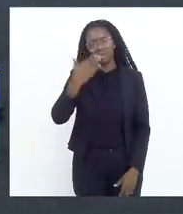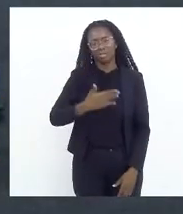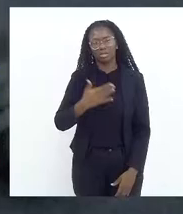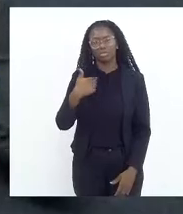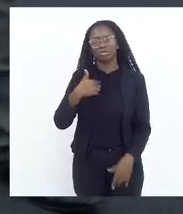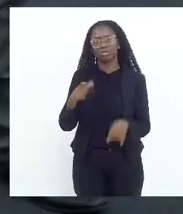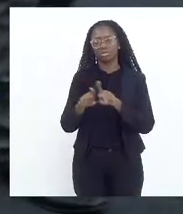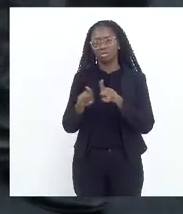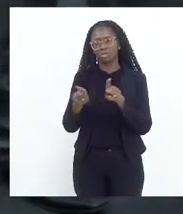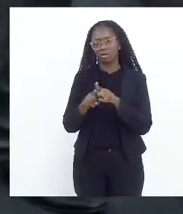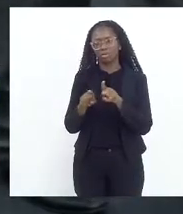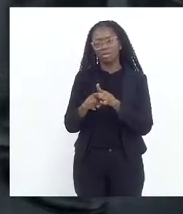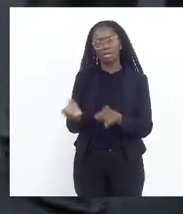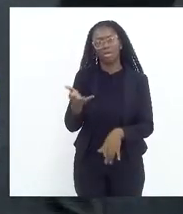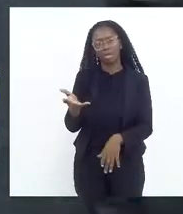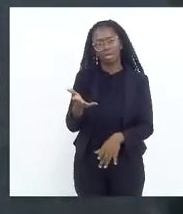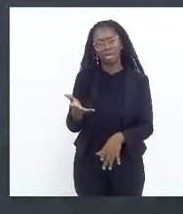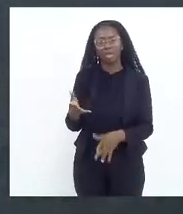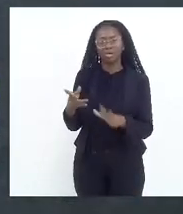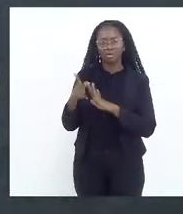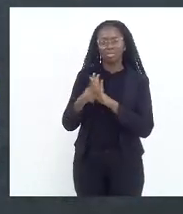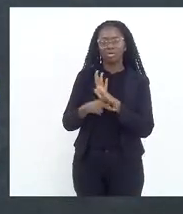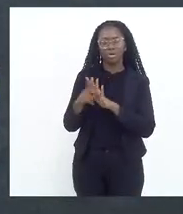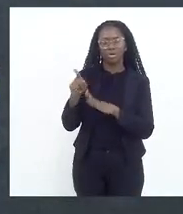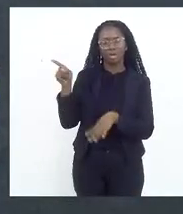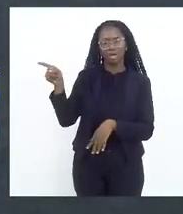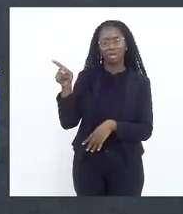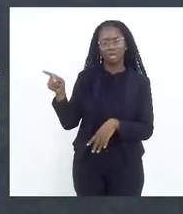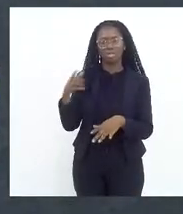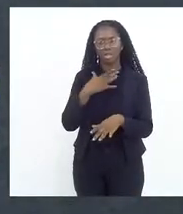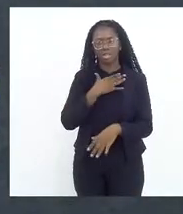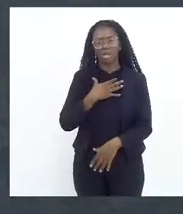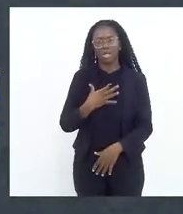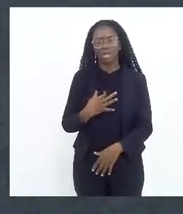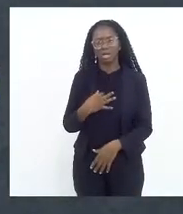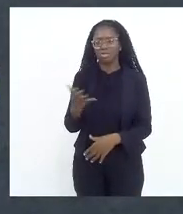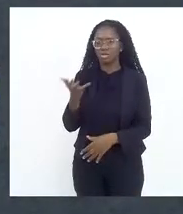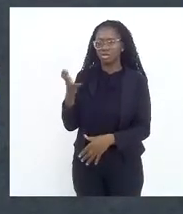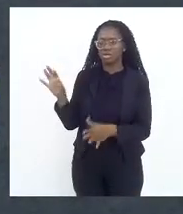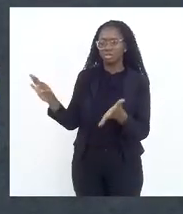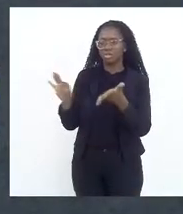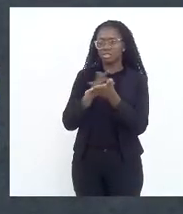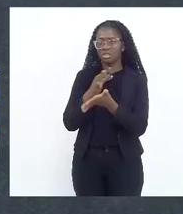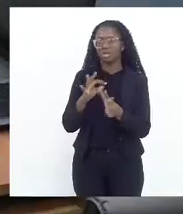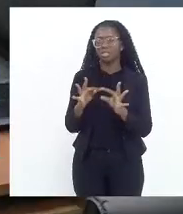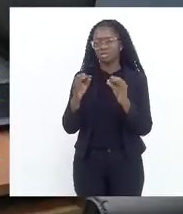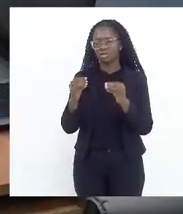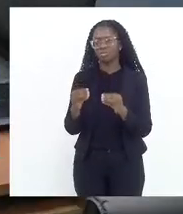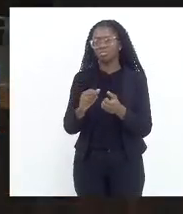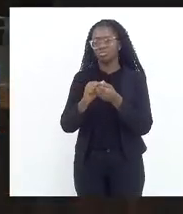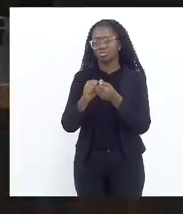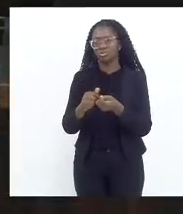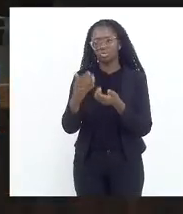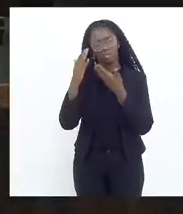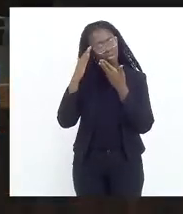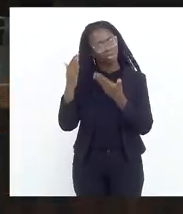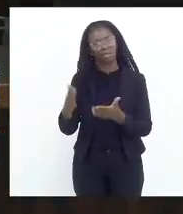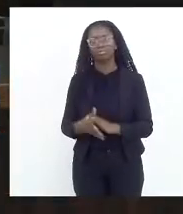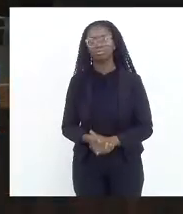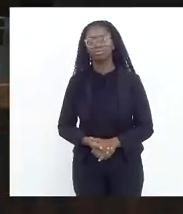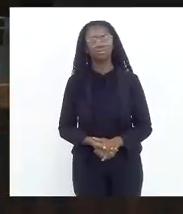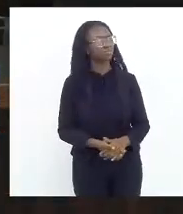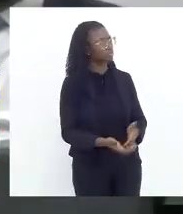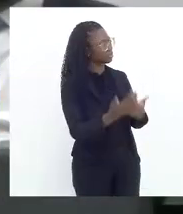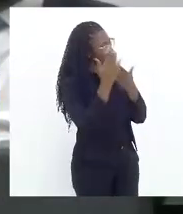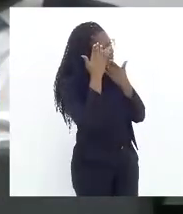de medalha Tiradentes e gostaria desde já que todos os deputados aqui assinassem comigo. Obrigado, senhor presidente. Parabéns, capitão. Uma honra tê-lo